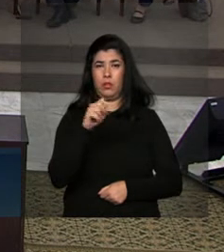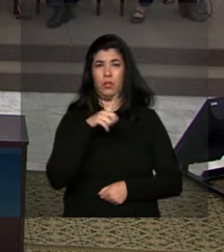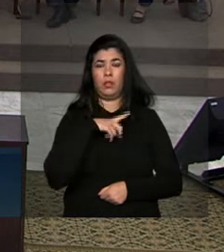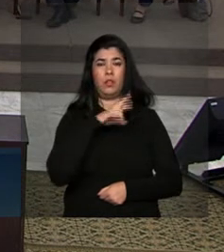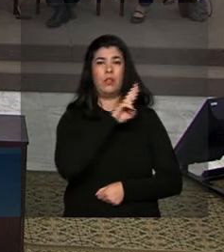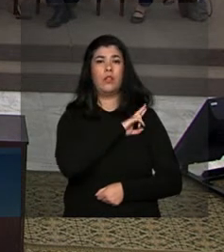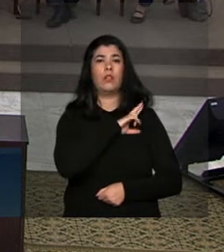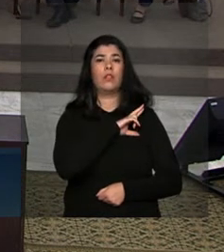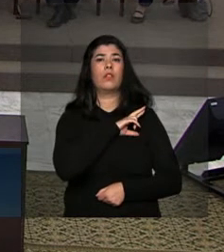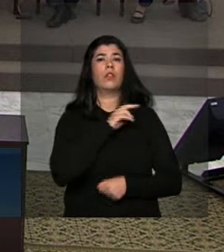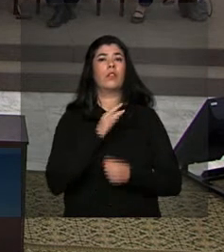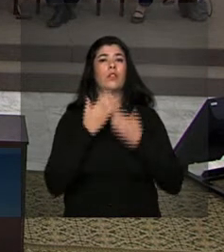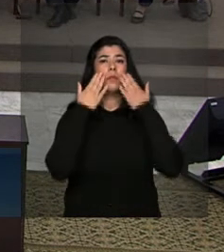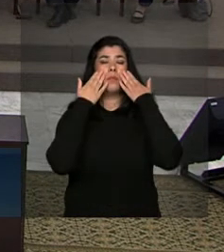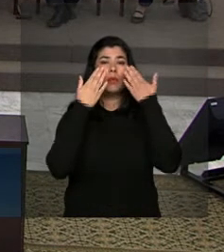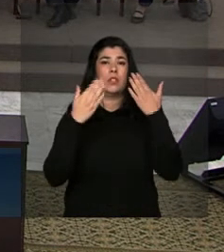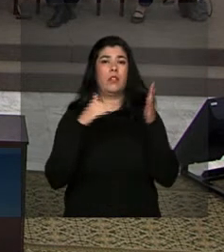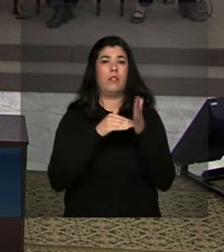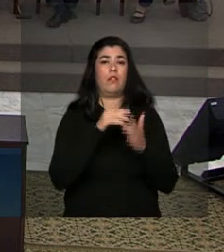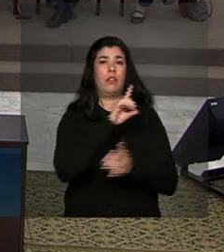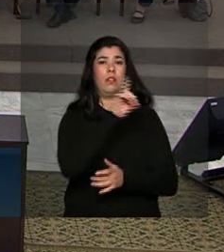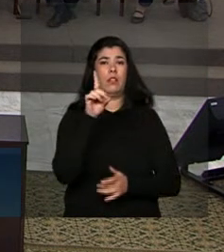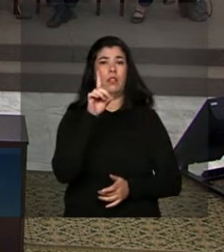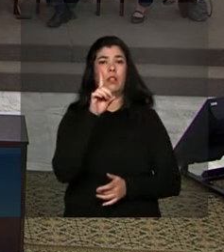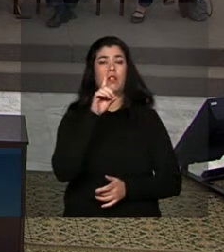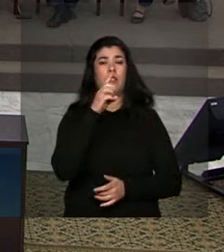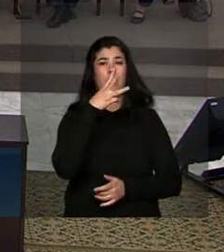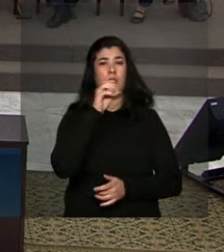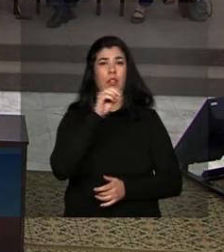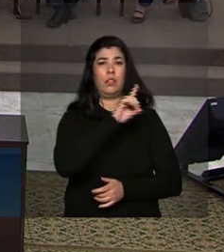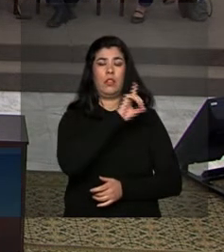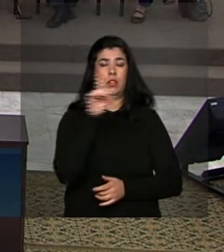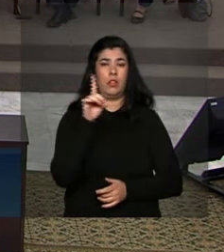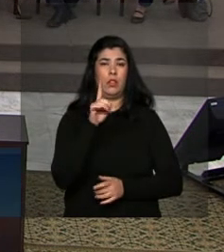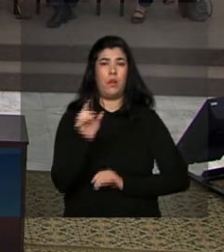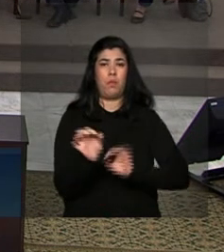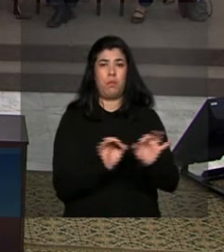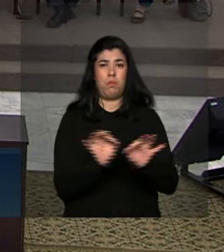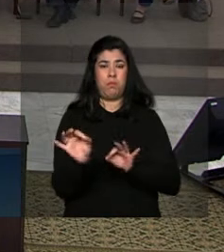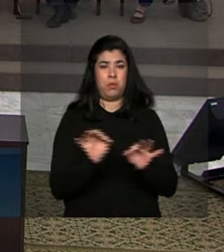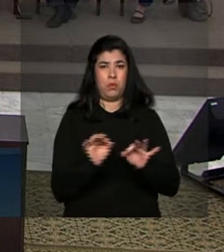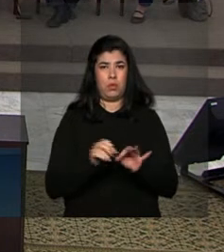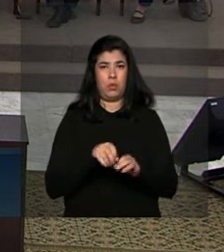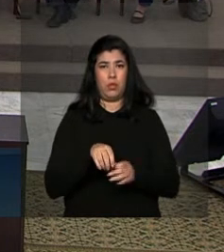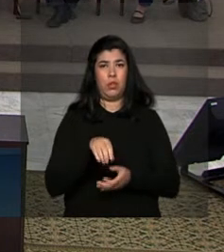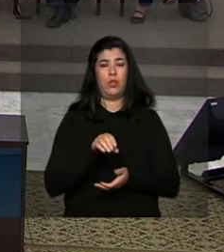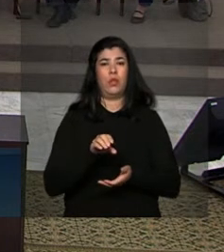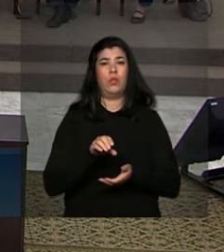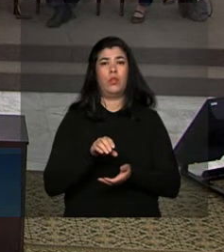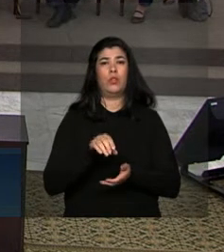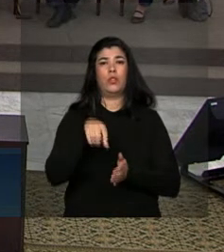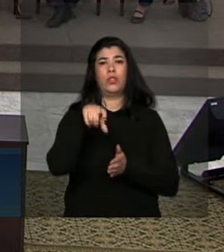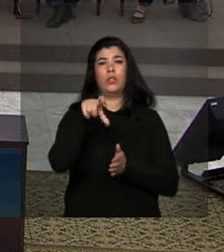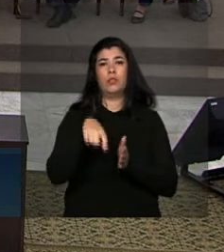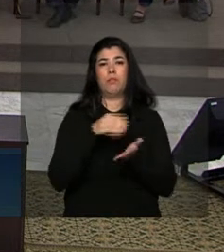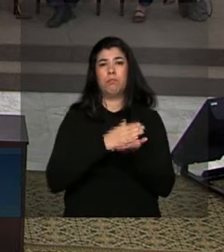dias, apresentar para o governo um projeto sobre crédito fundiário.